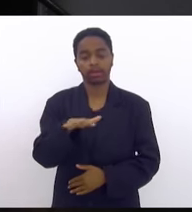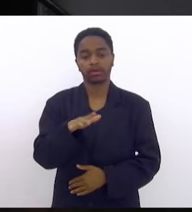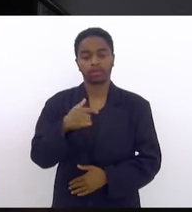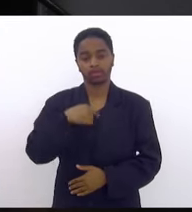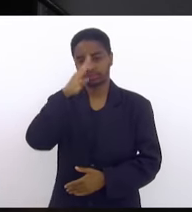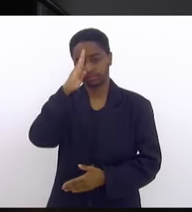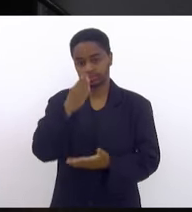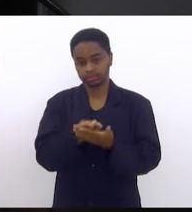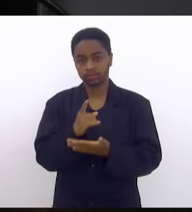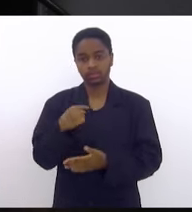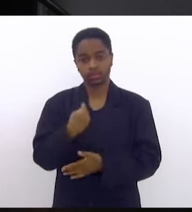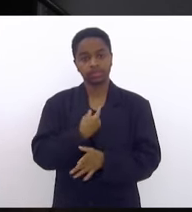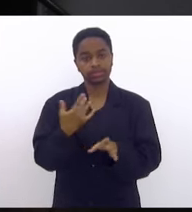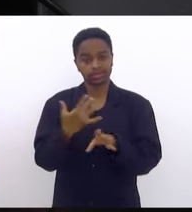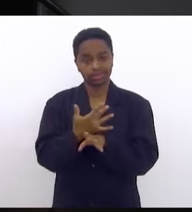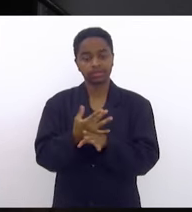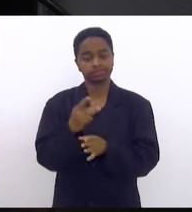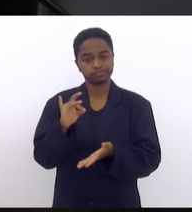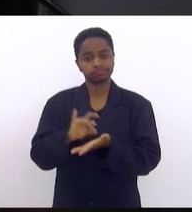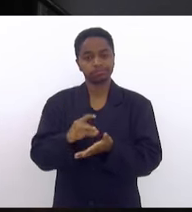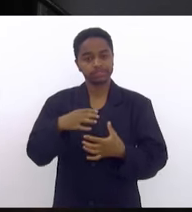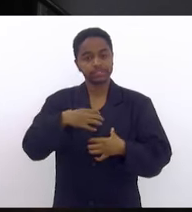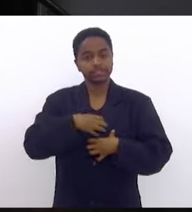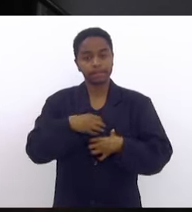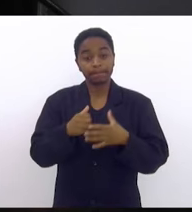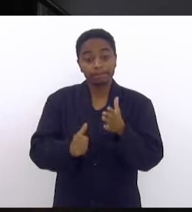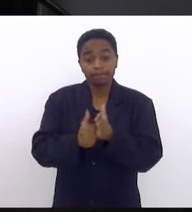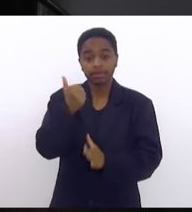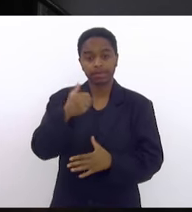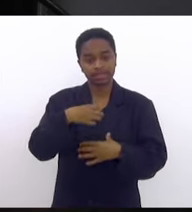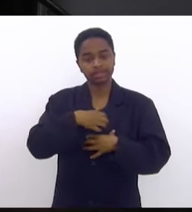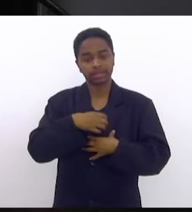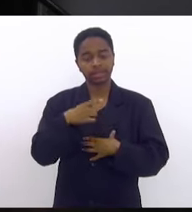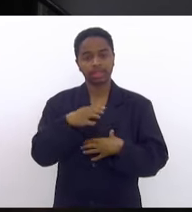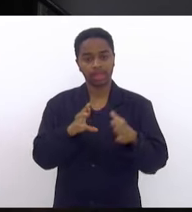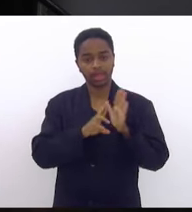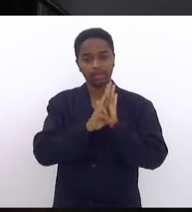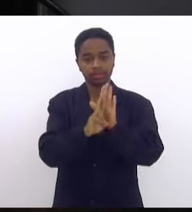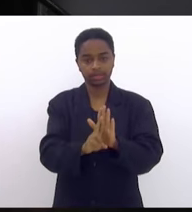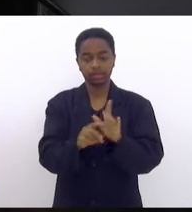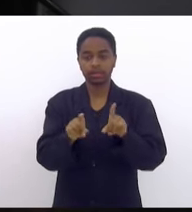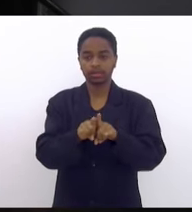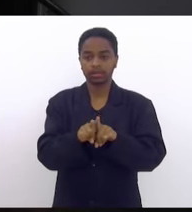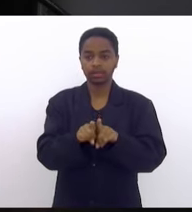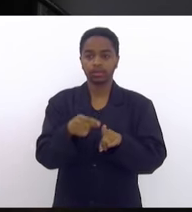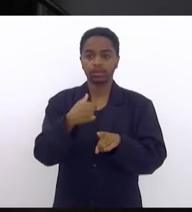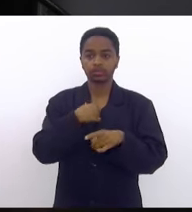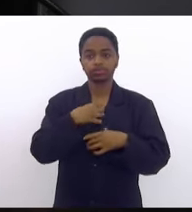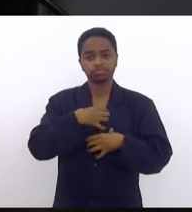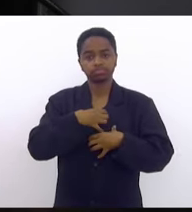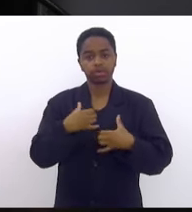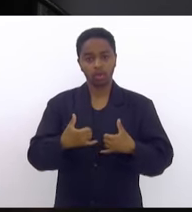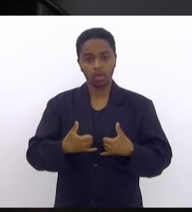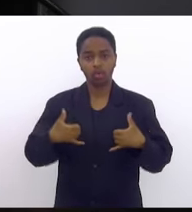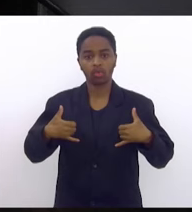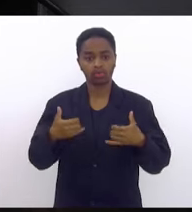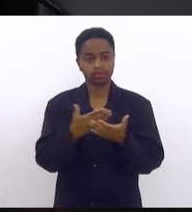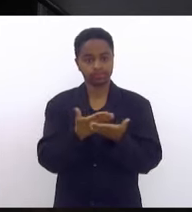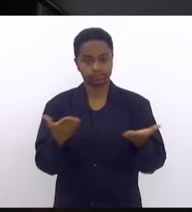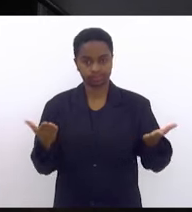que Mangaratiba verdadeiramente se sente pela primeira vez representada. E eu tenho muito, muito orgulho de